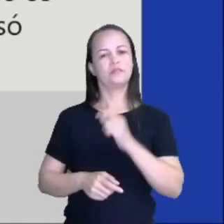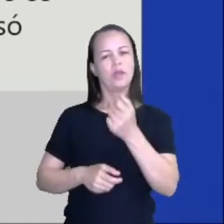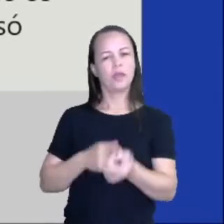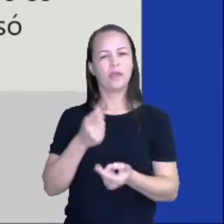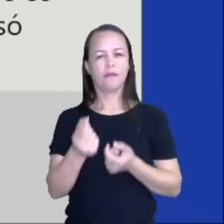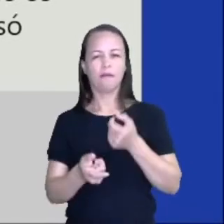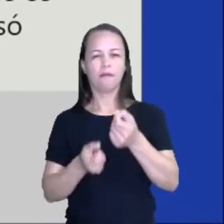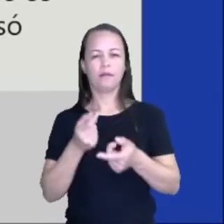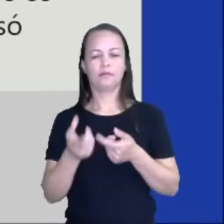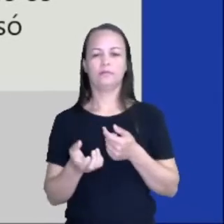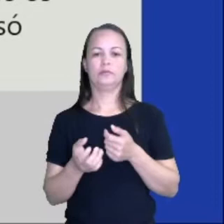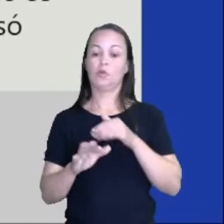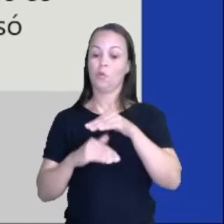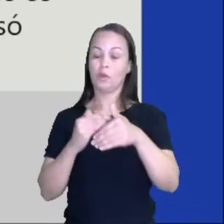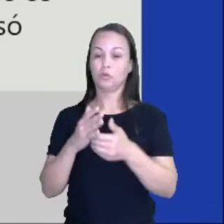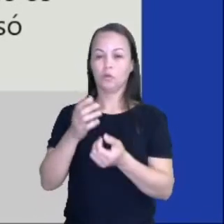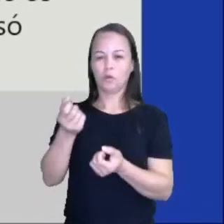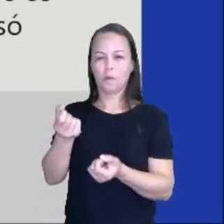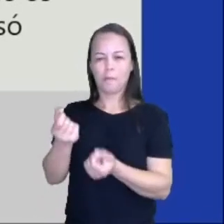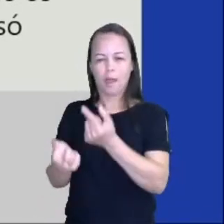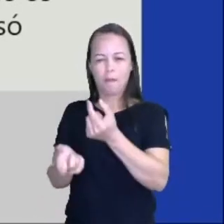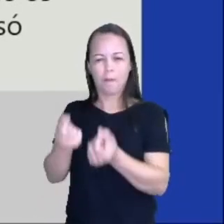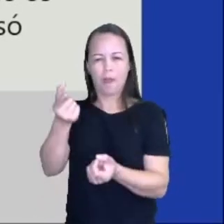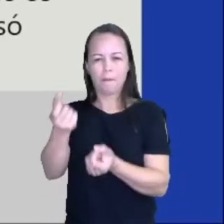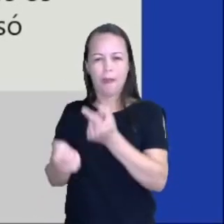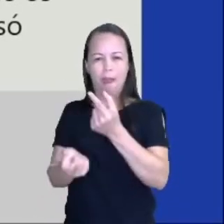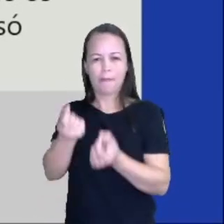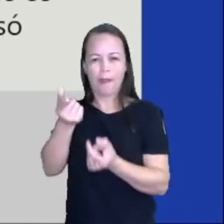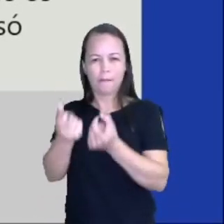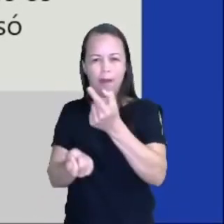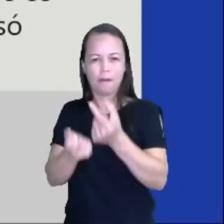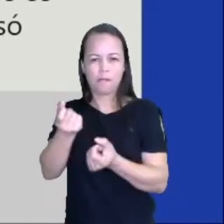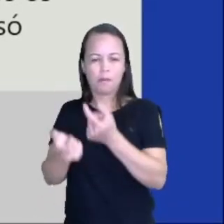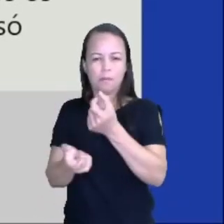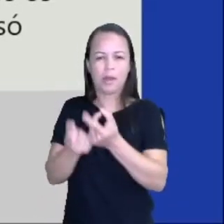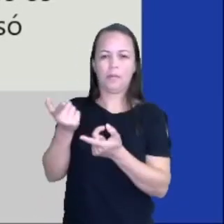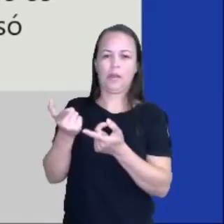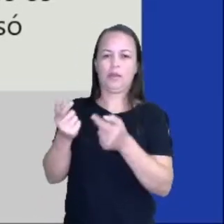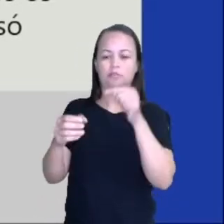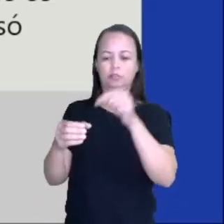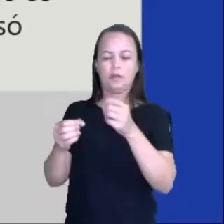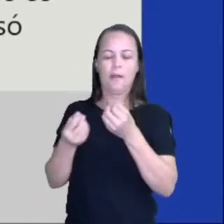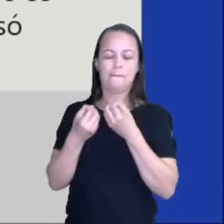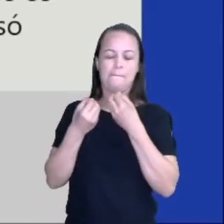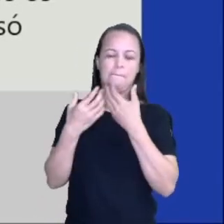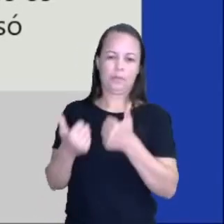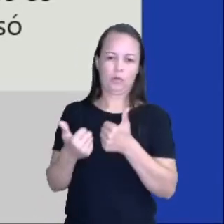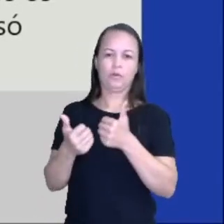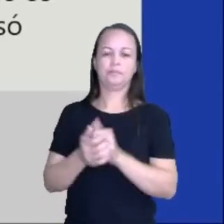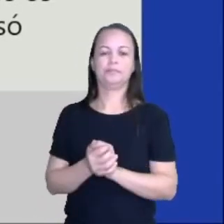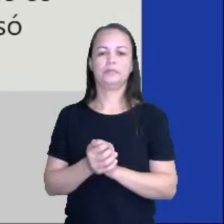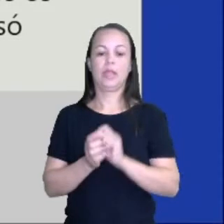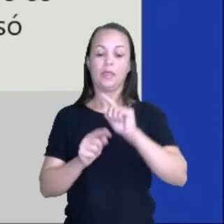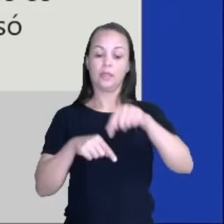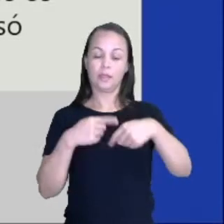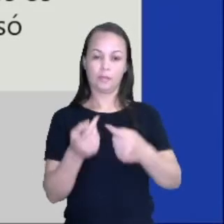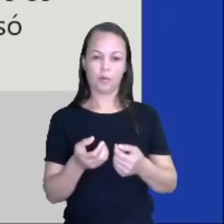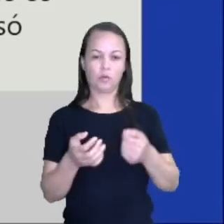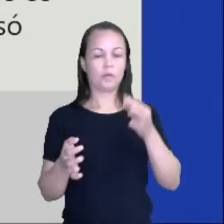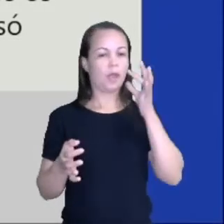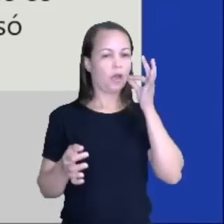Quando todos os milhos estourarem, a pipoca estará pronta. Depois, é só